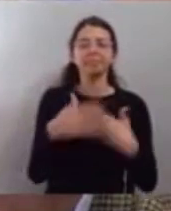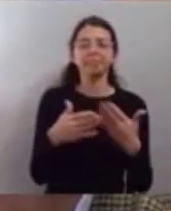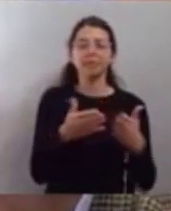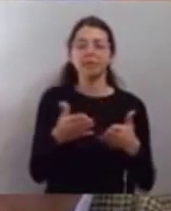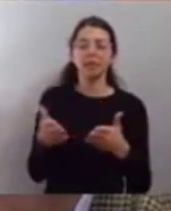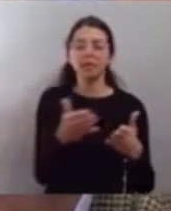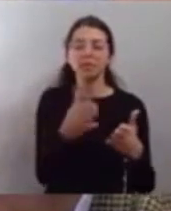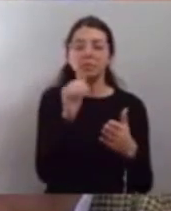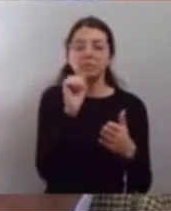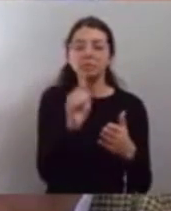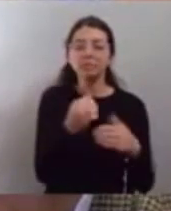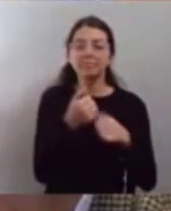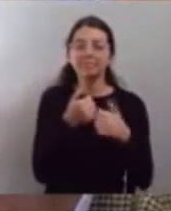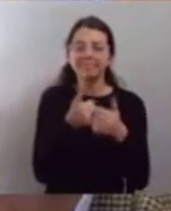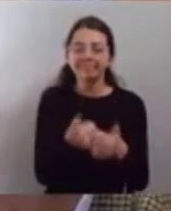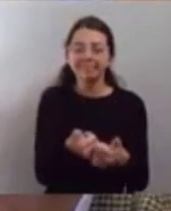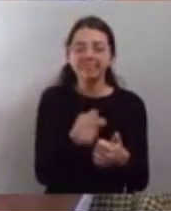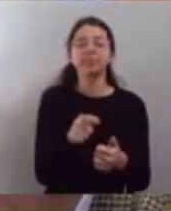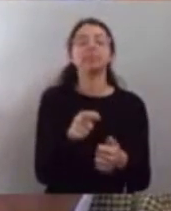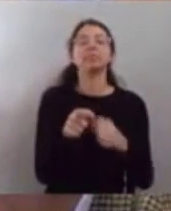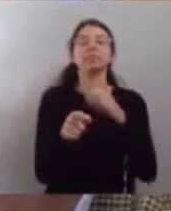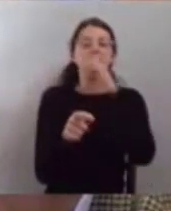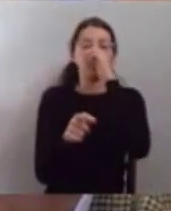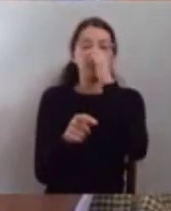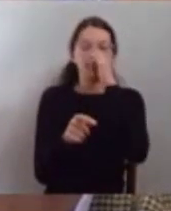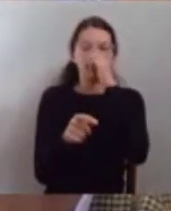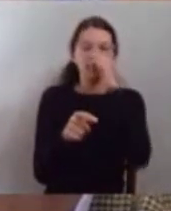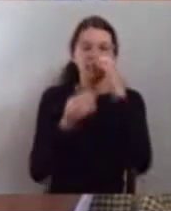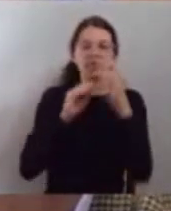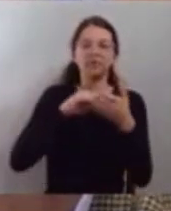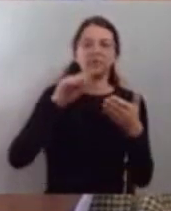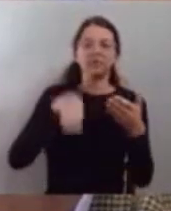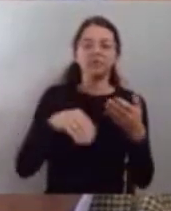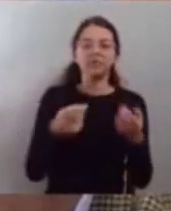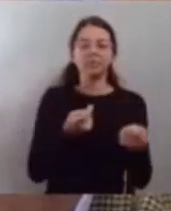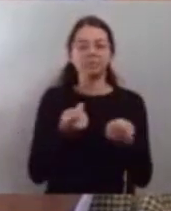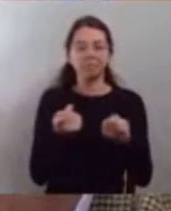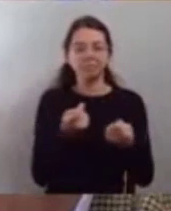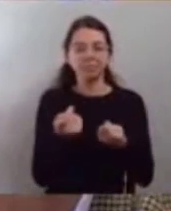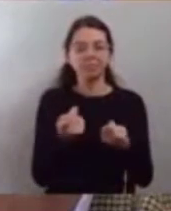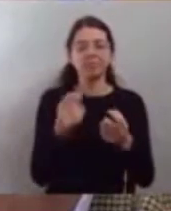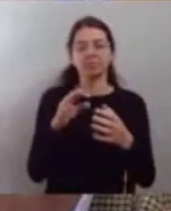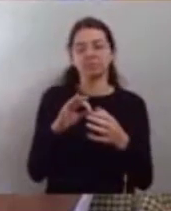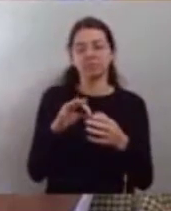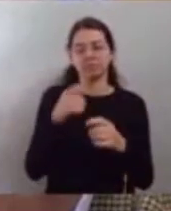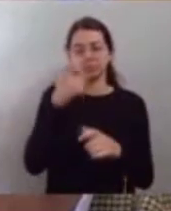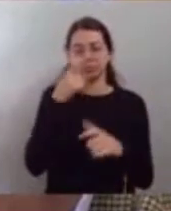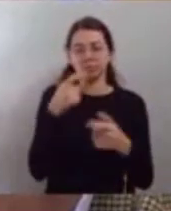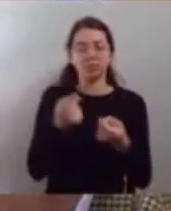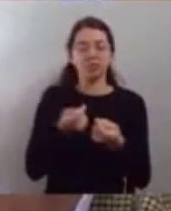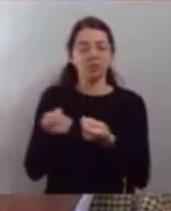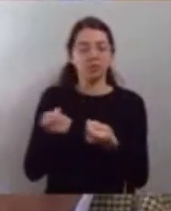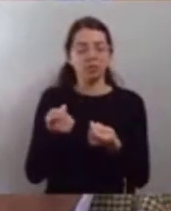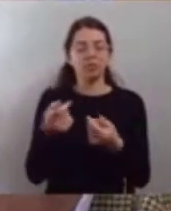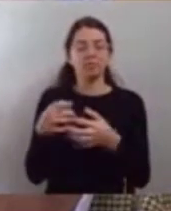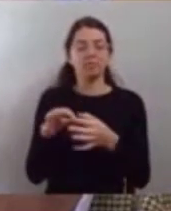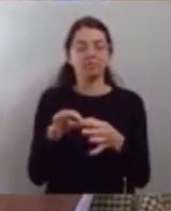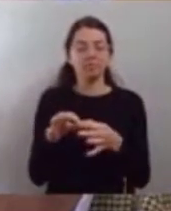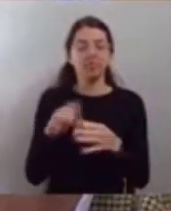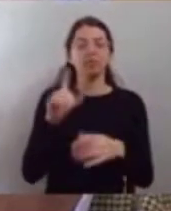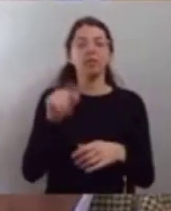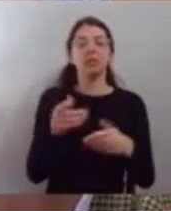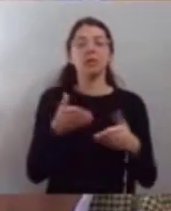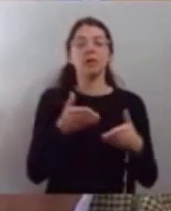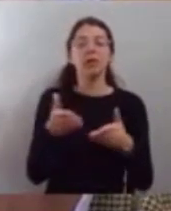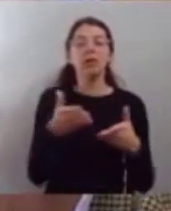que se devem refletir quer nos contratos de gestão a celebrar com os gestores que a najora dentro da orientações anuais